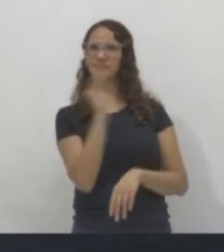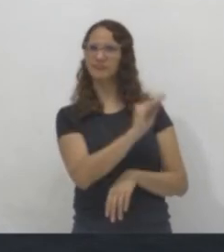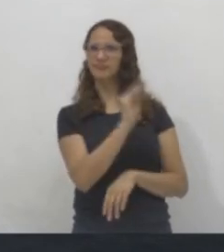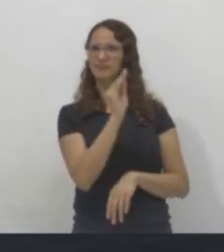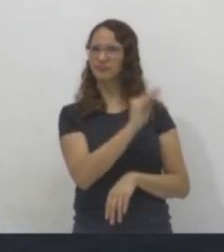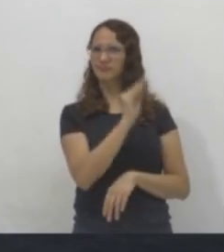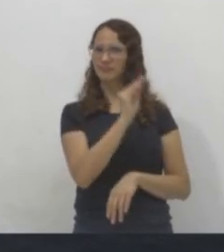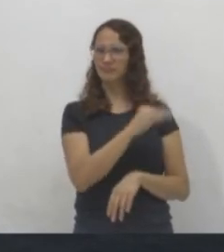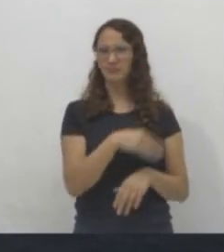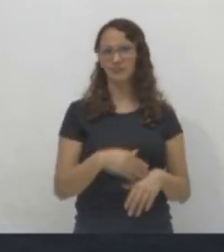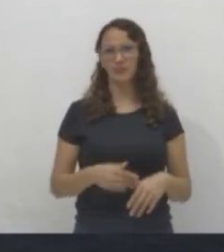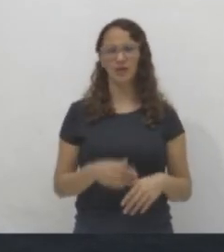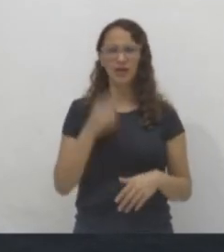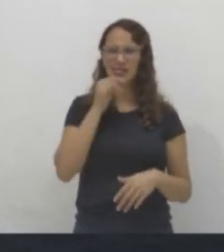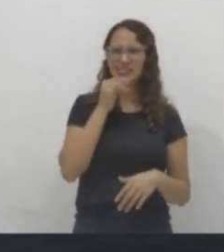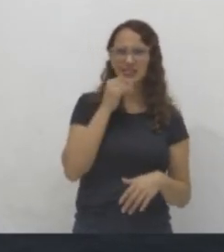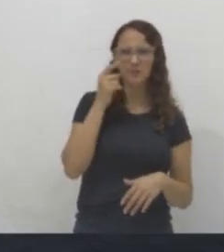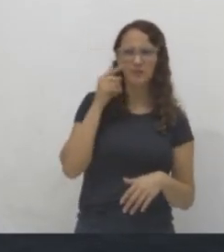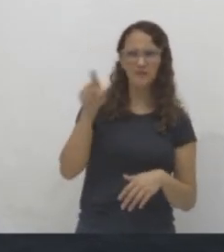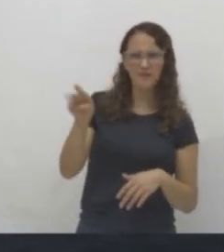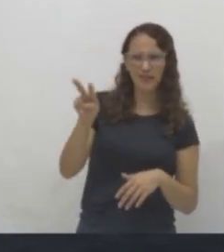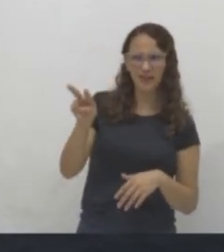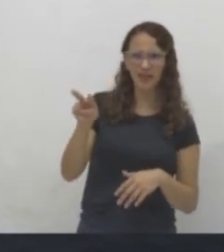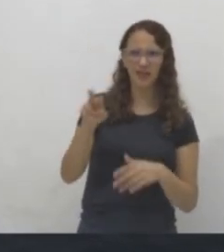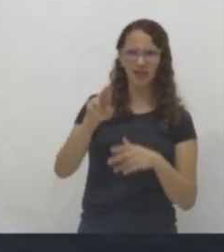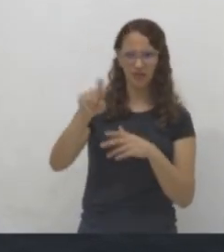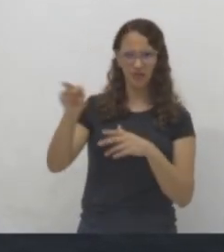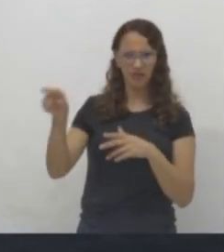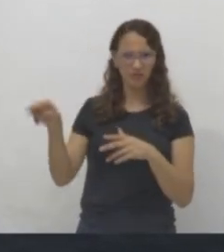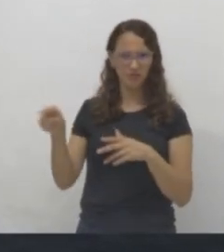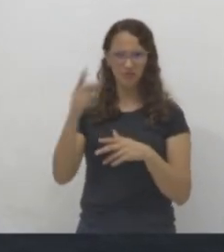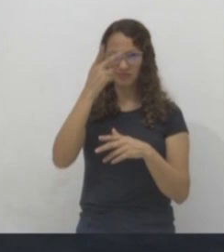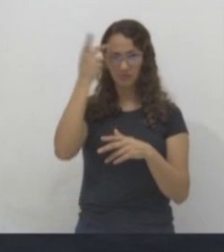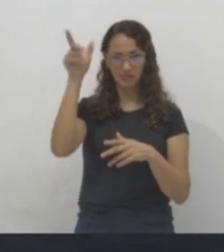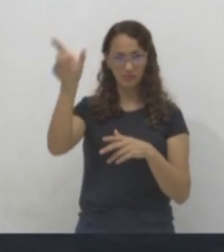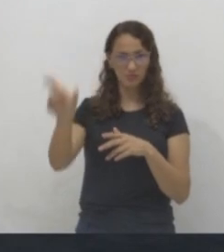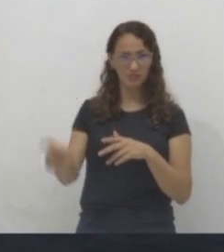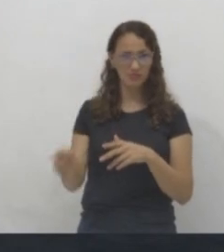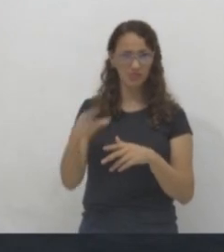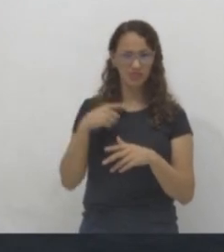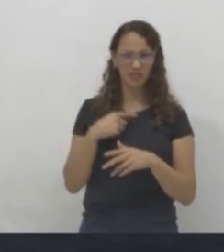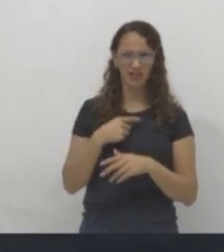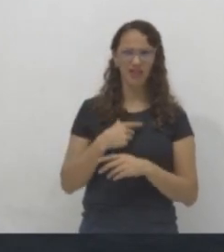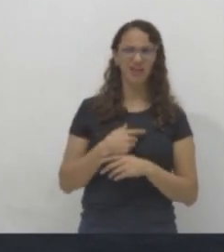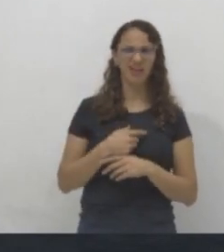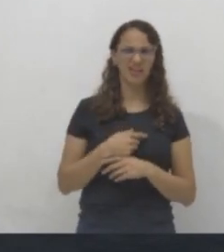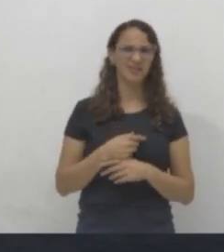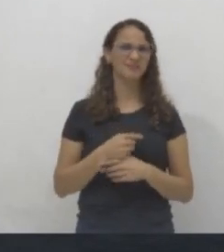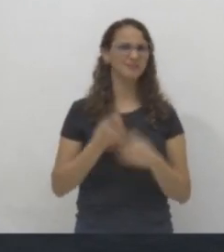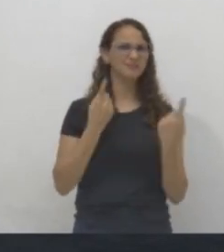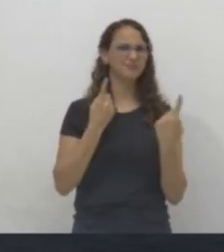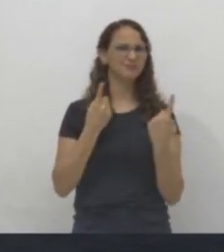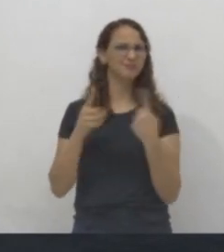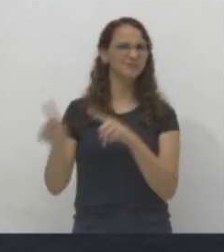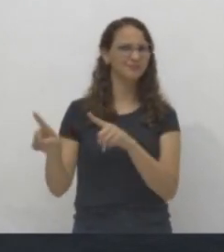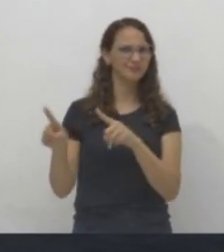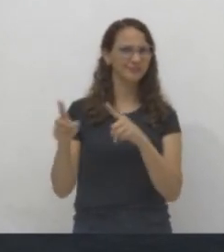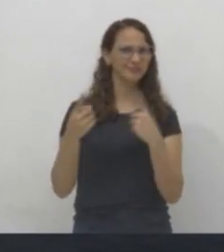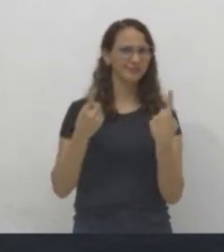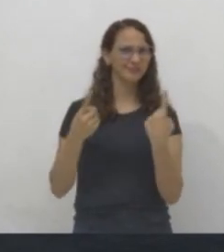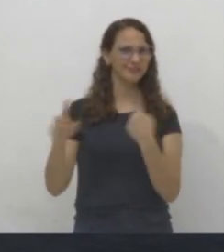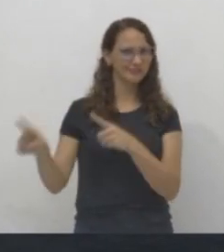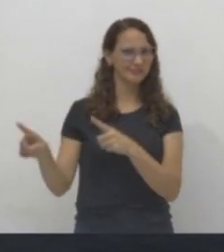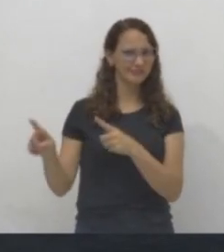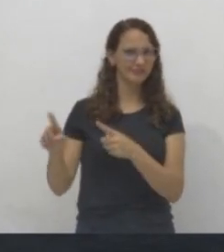que ele visualiza no outro, que ele quer menosprezar. Isso não é legal. Então, será mesmo que vale